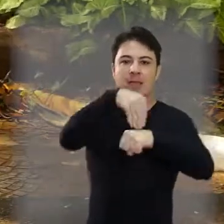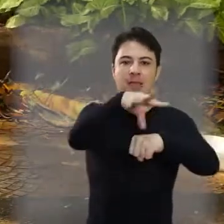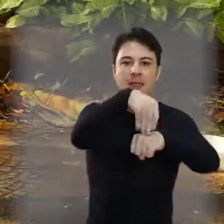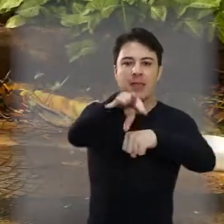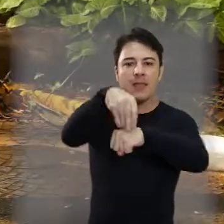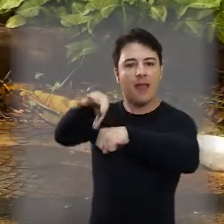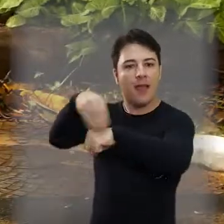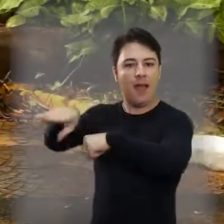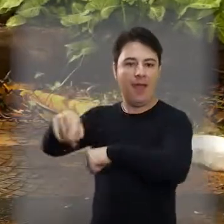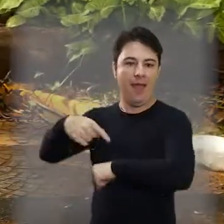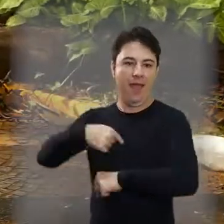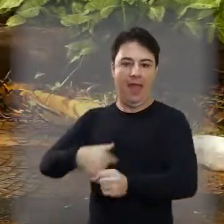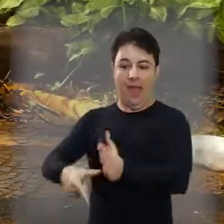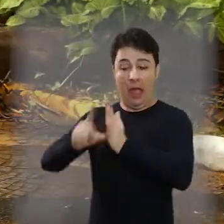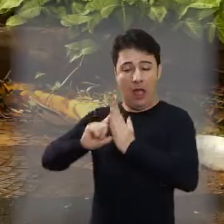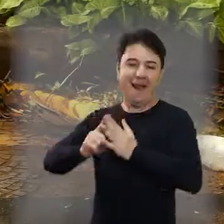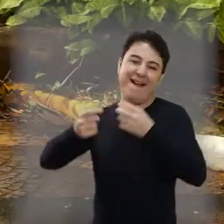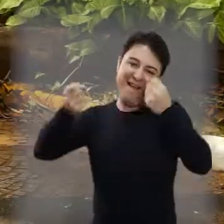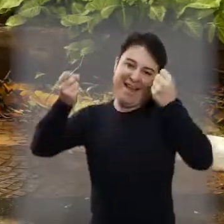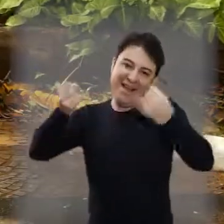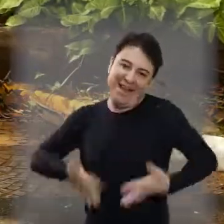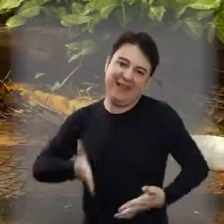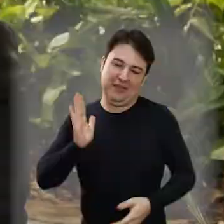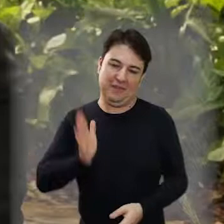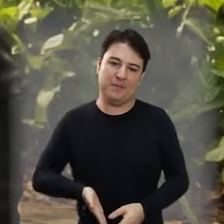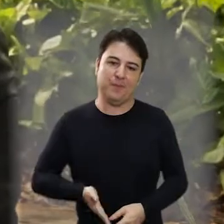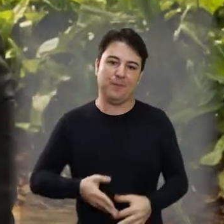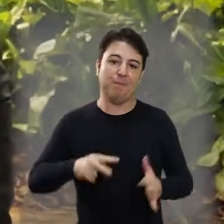encontrei, justamente, como eu disse lá no começo, de me conectar com as pessoas